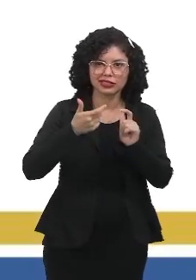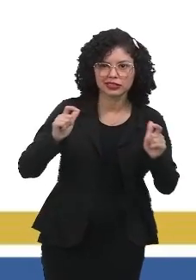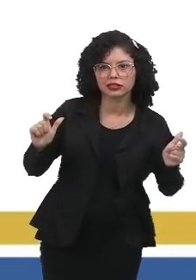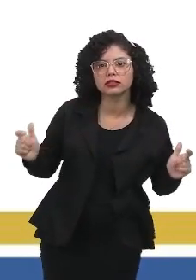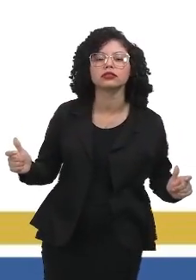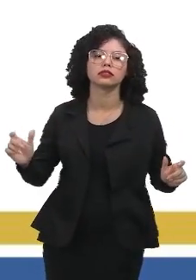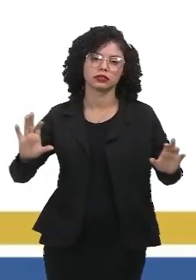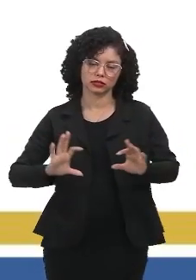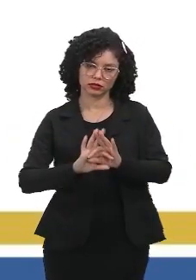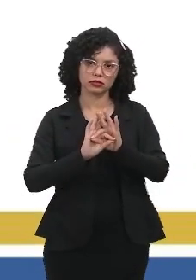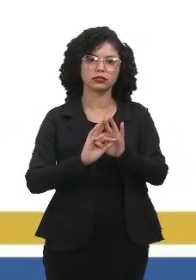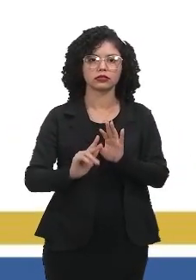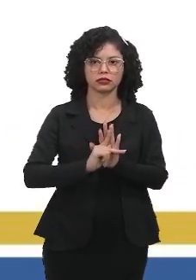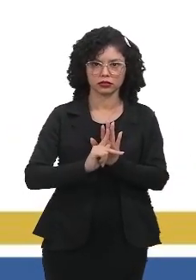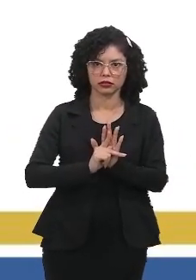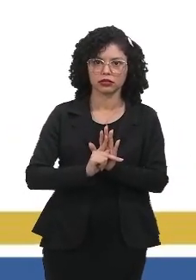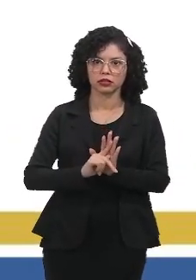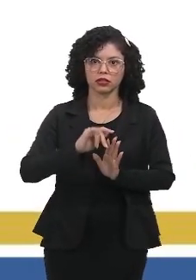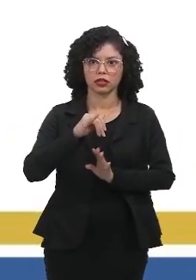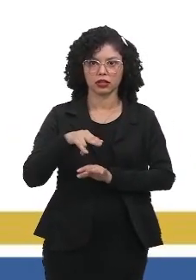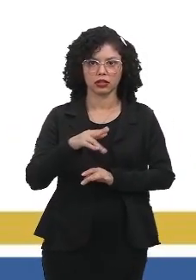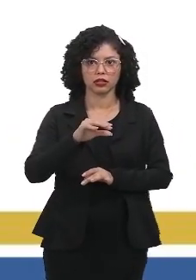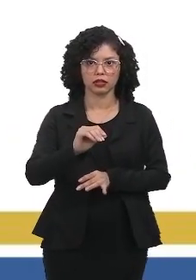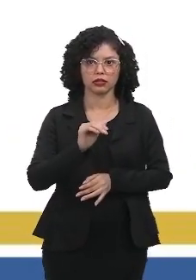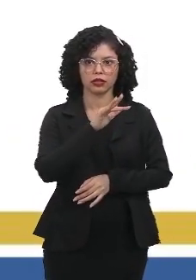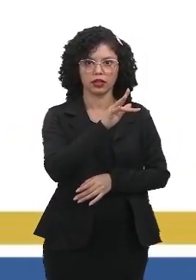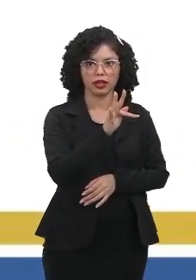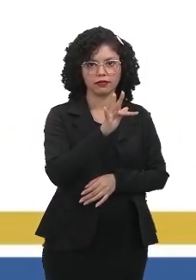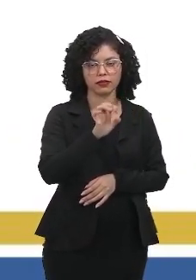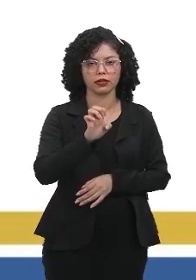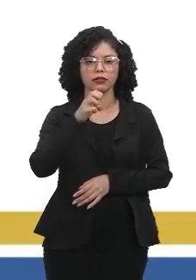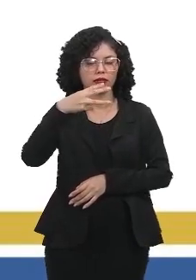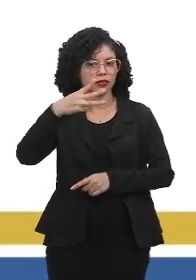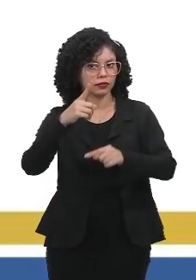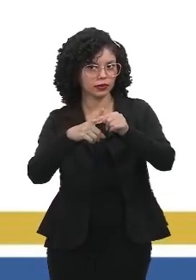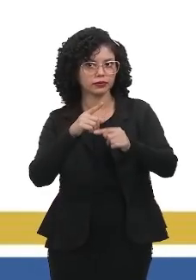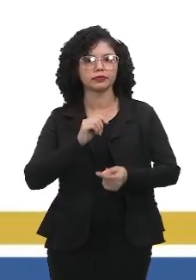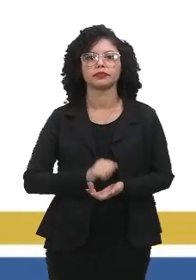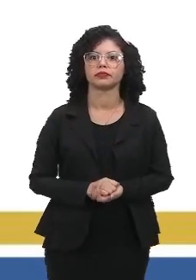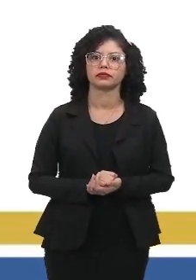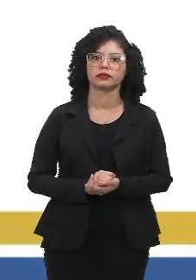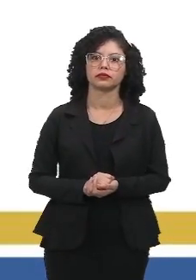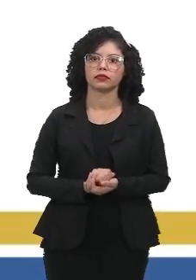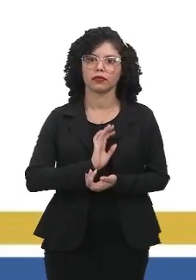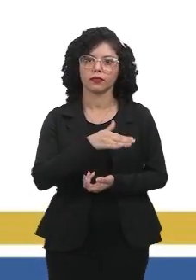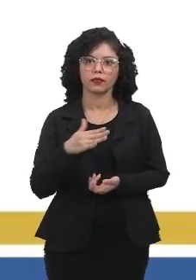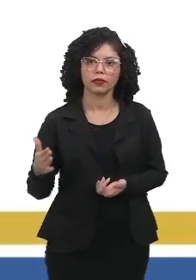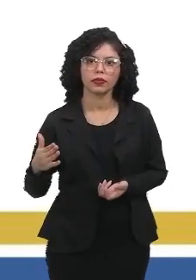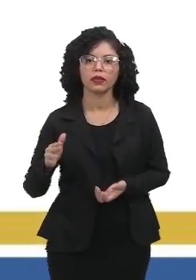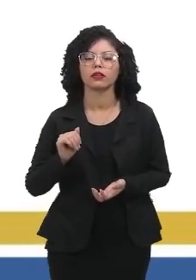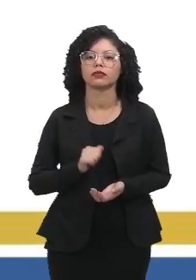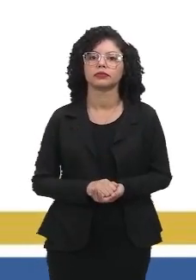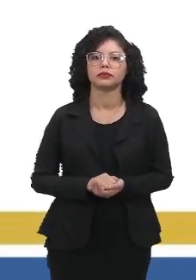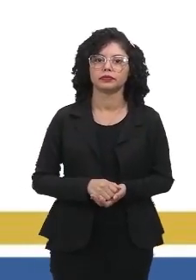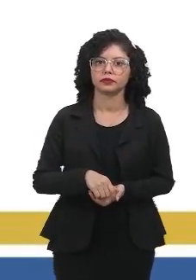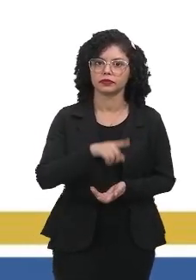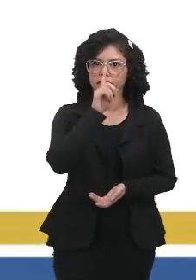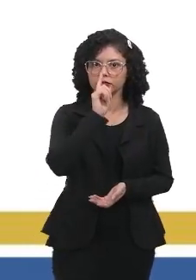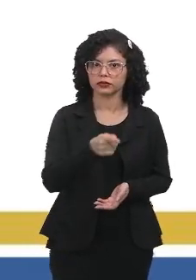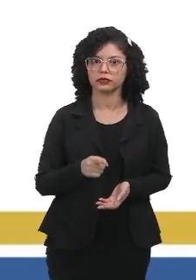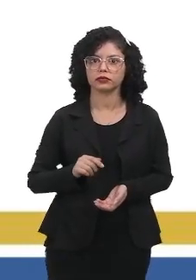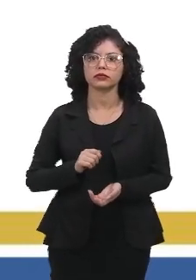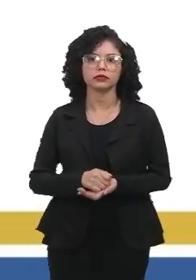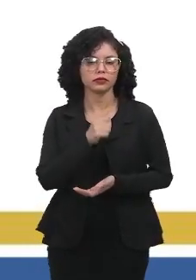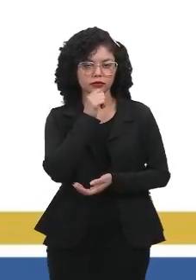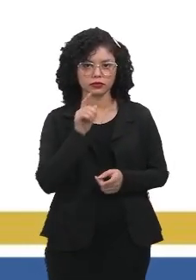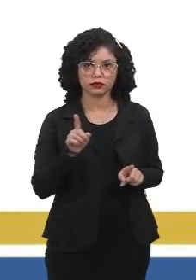afinidade pelo ion férrico fe3 mais quando as células Esse é o comando da questão